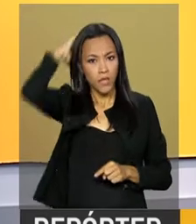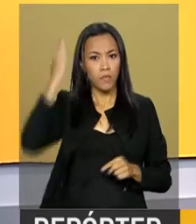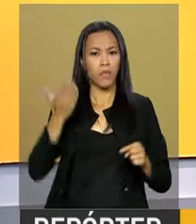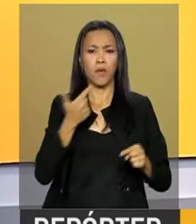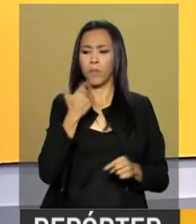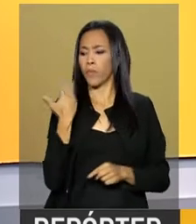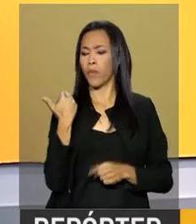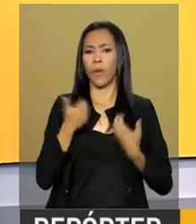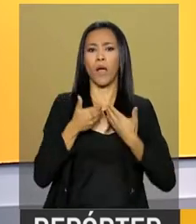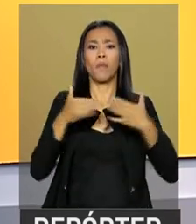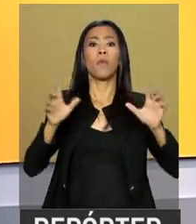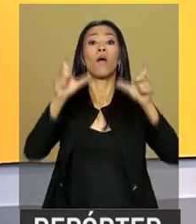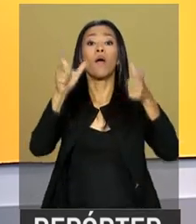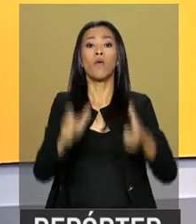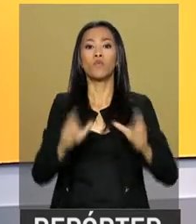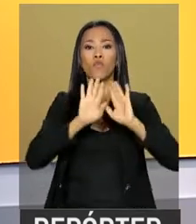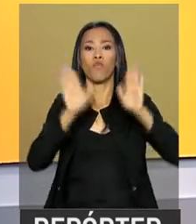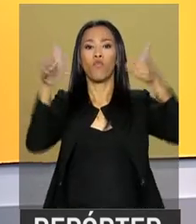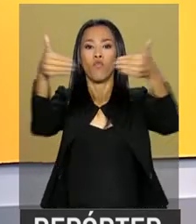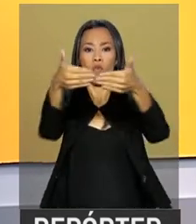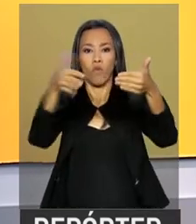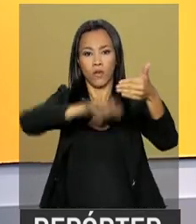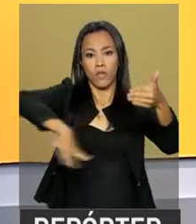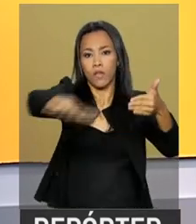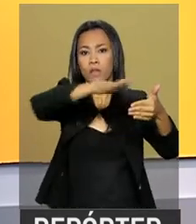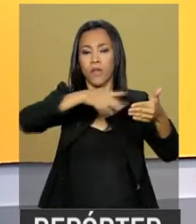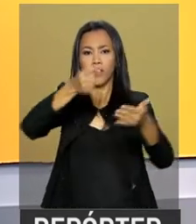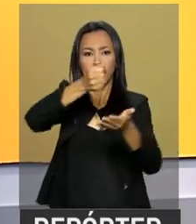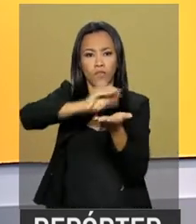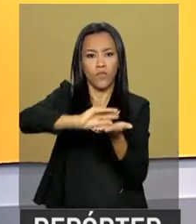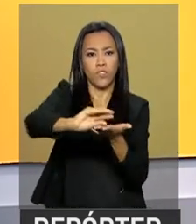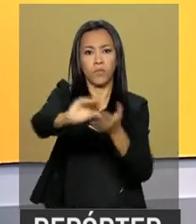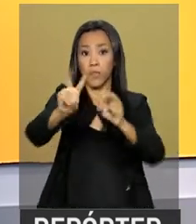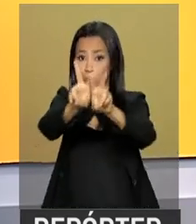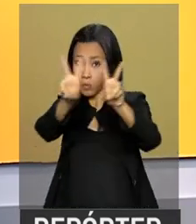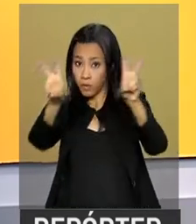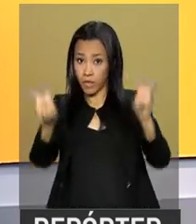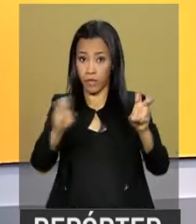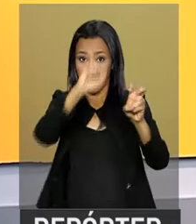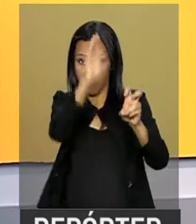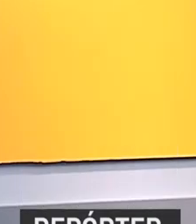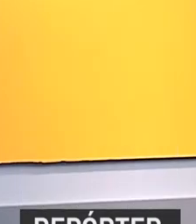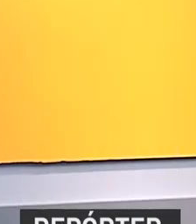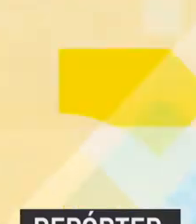agora há pouco em São Paulo o Fórum de Investimentos Brasil 2017.